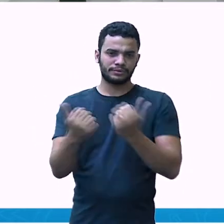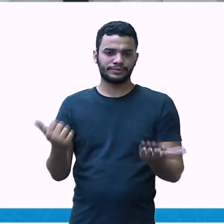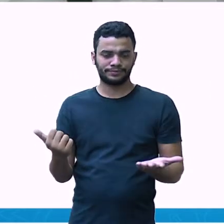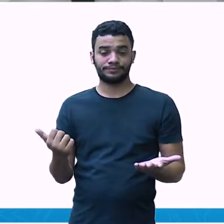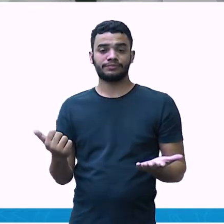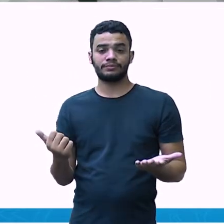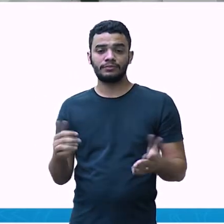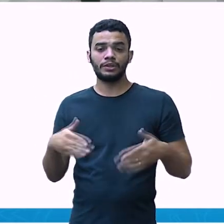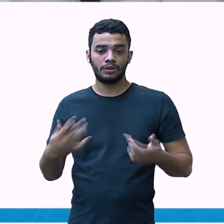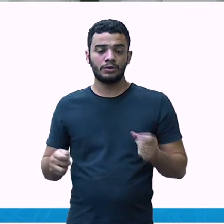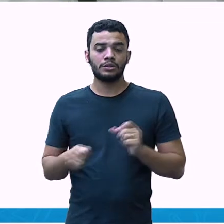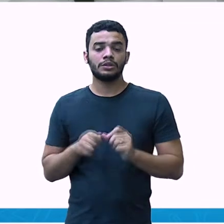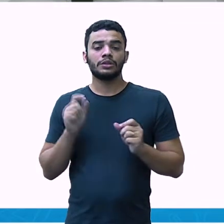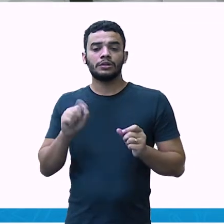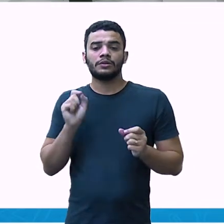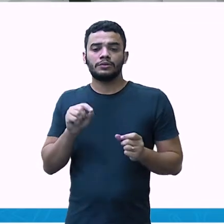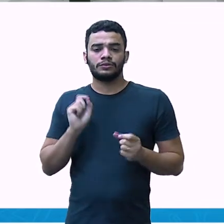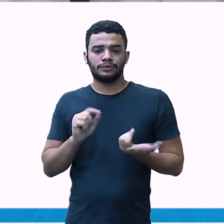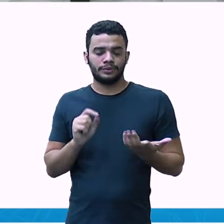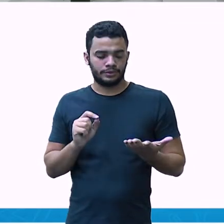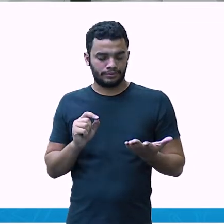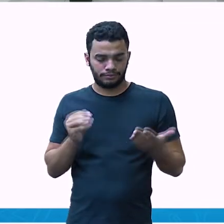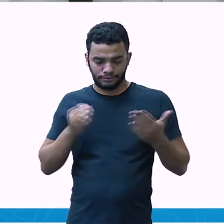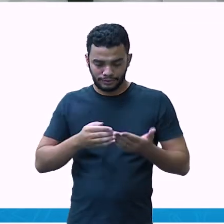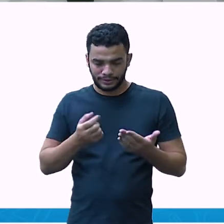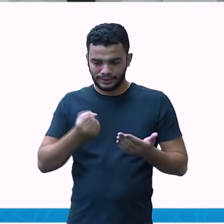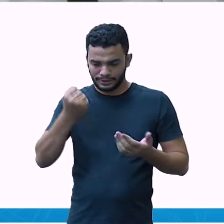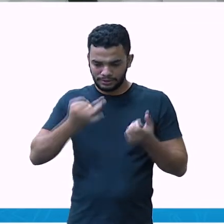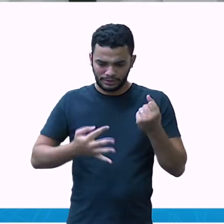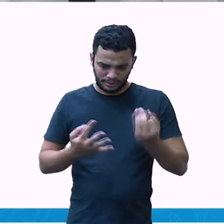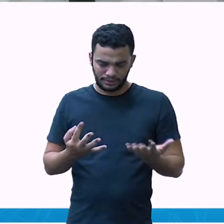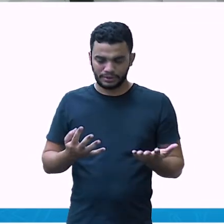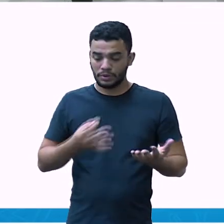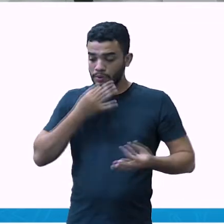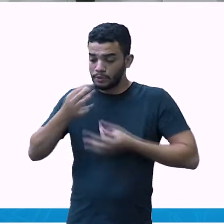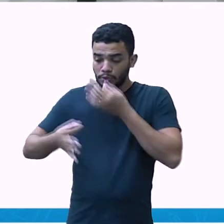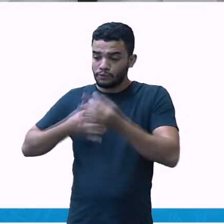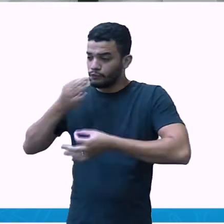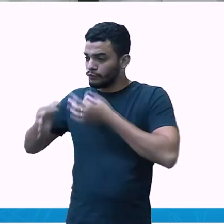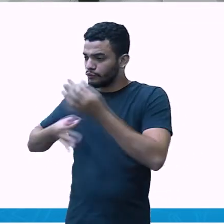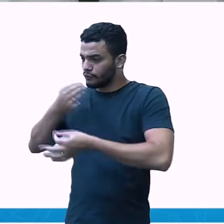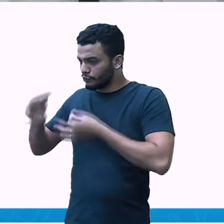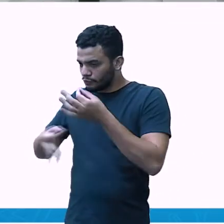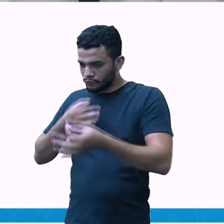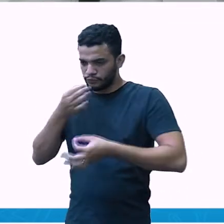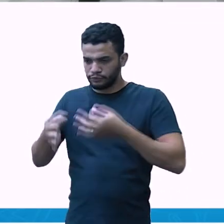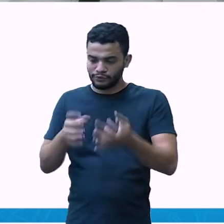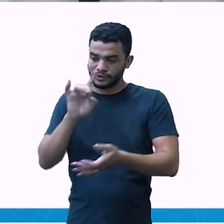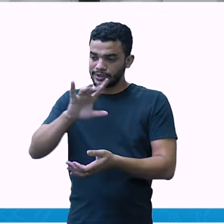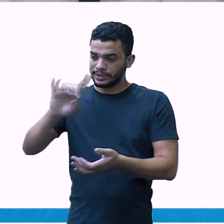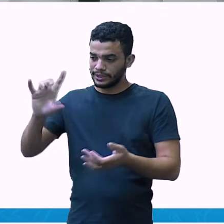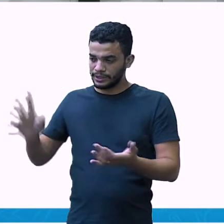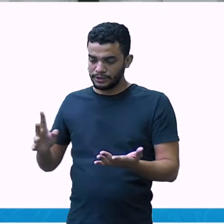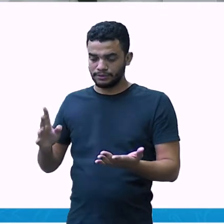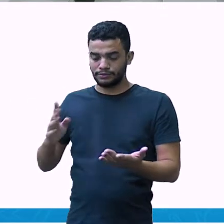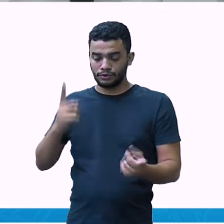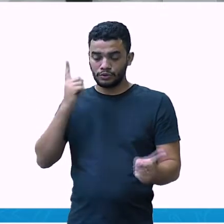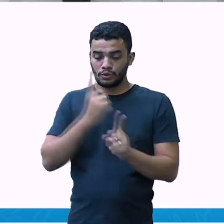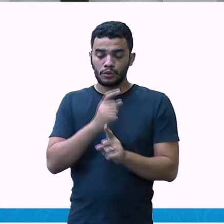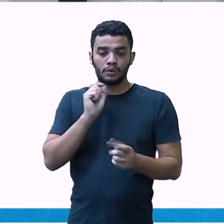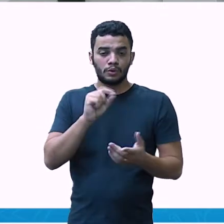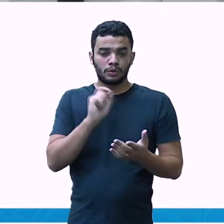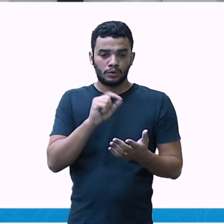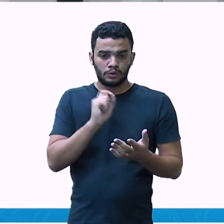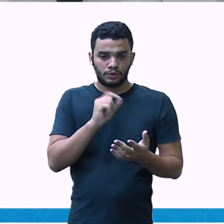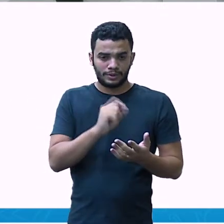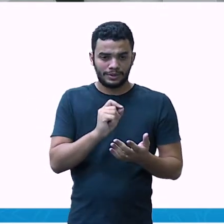Então, eles fizeram a pesquisa e verificaram que 40%